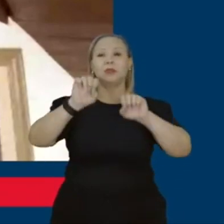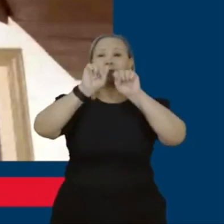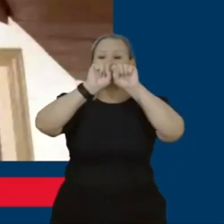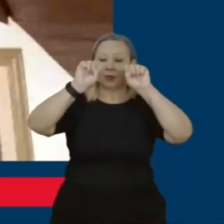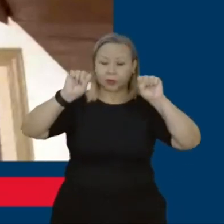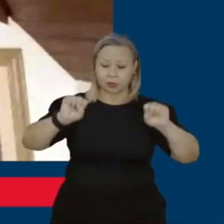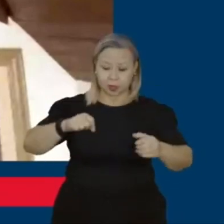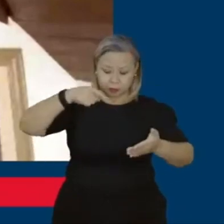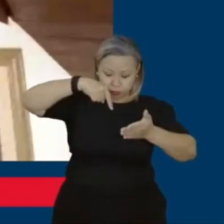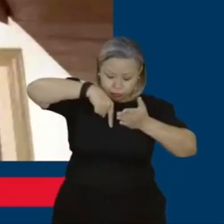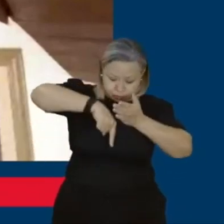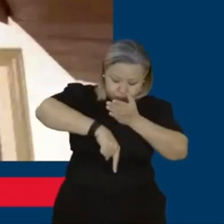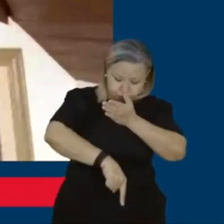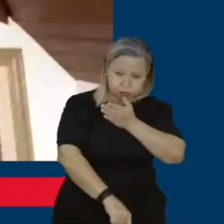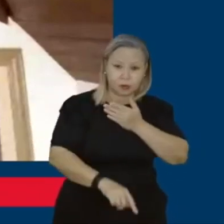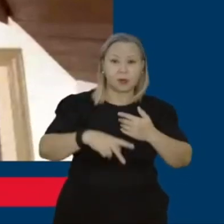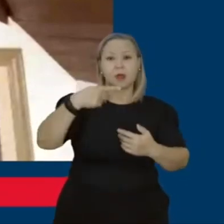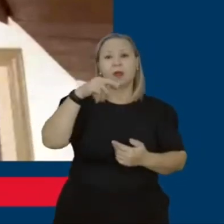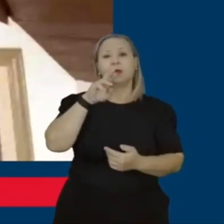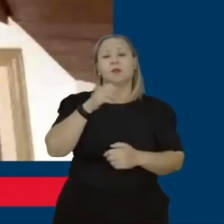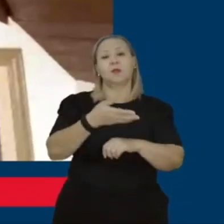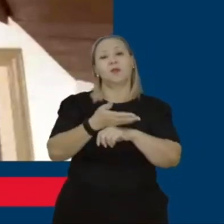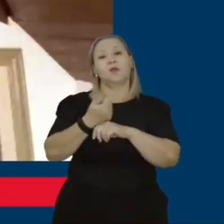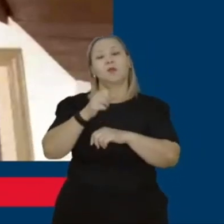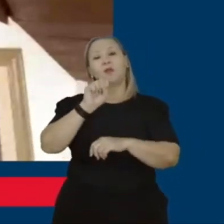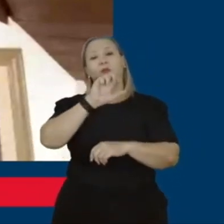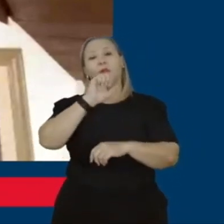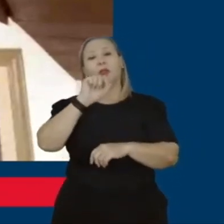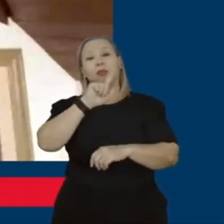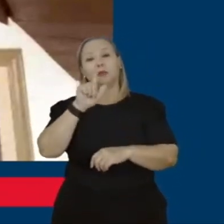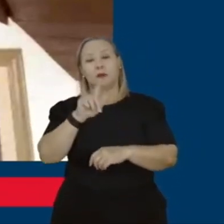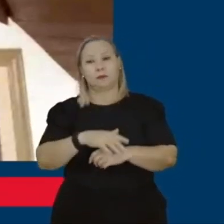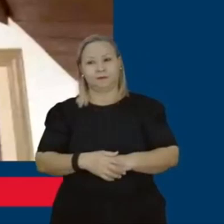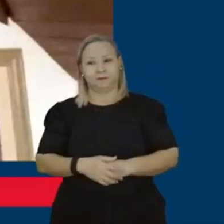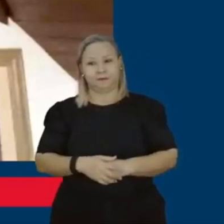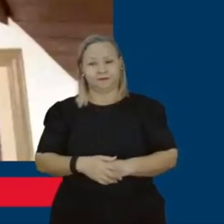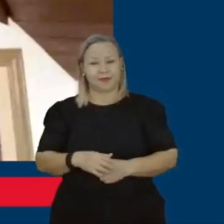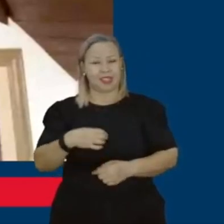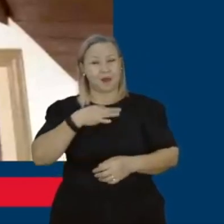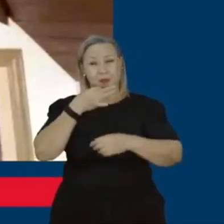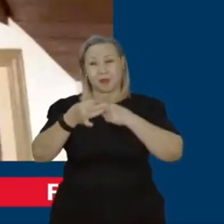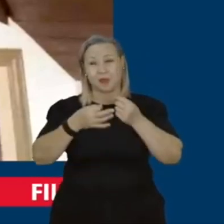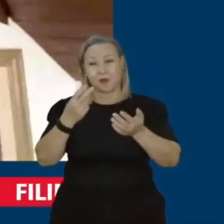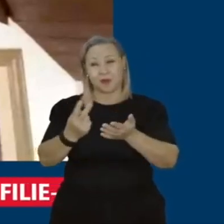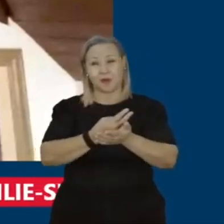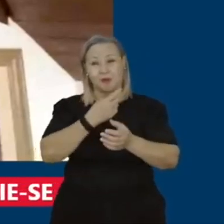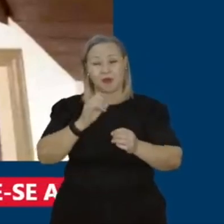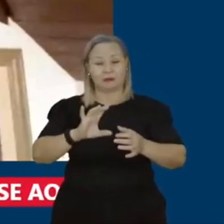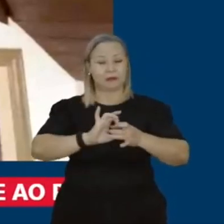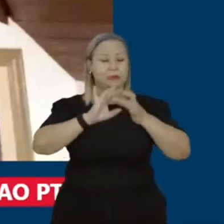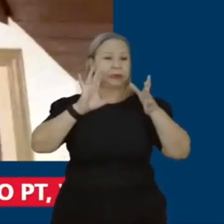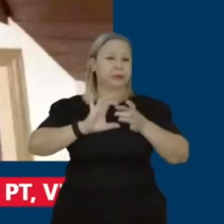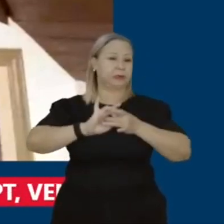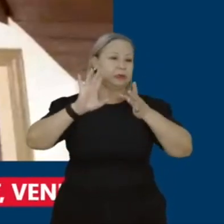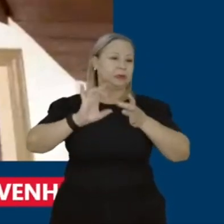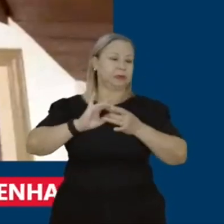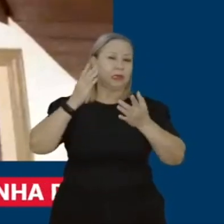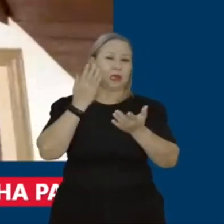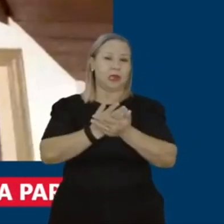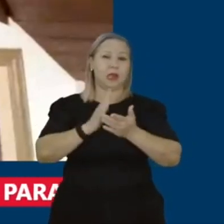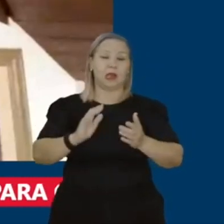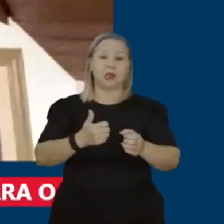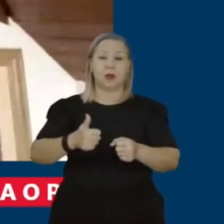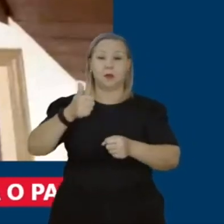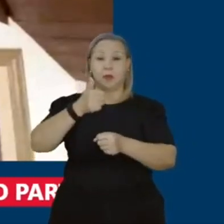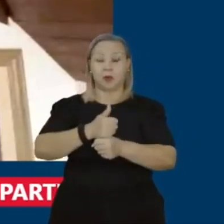poços profundos no pré-sal. Aquilo, não, na minha opinião, foi um erro. Foi concessão atrás de concessão. A quebra do monopólio,